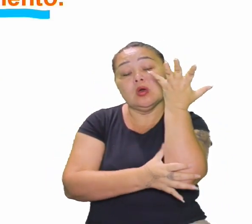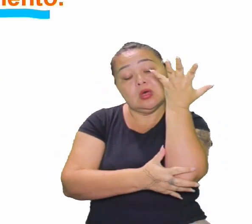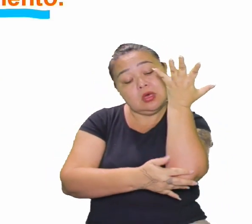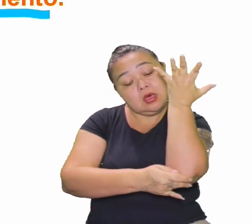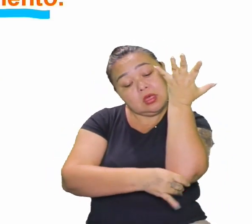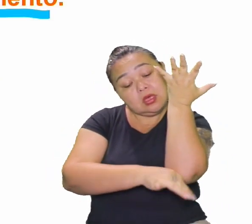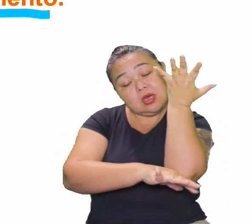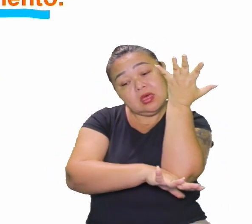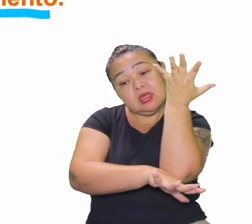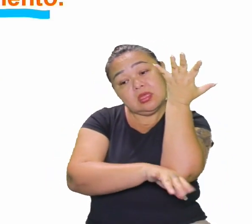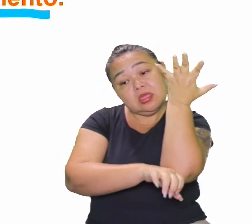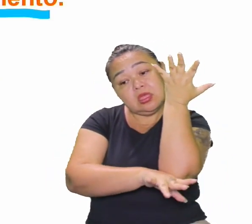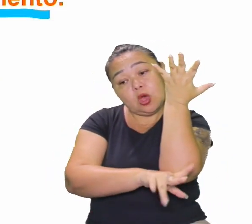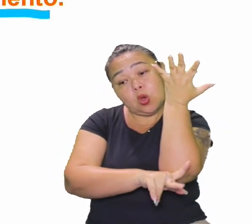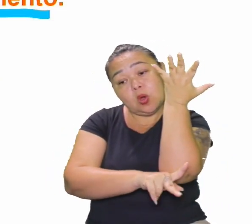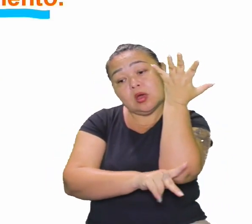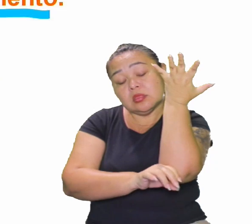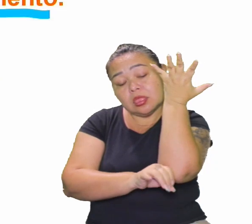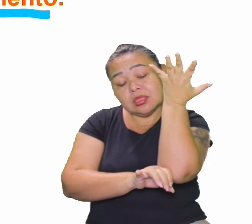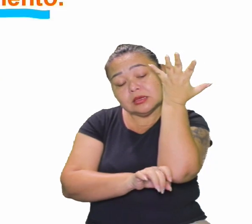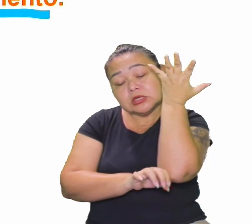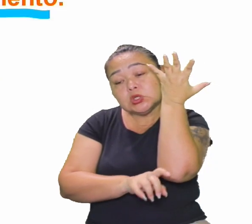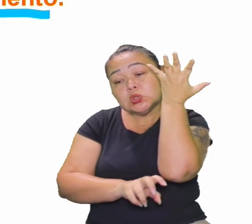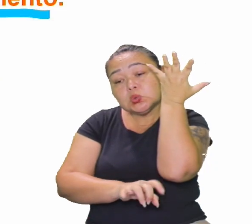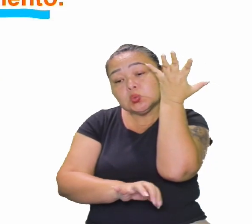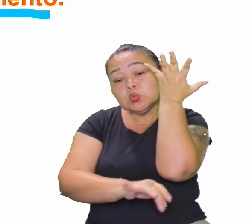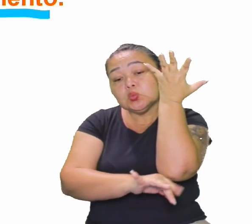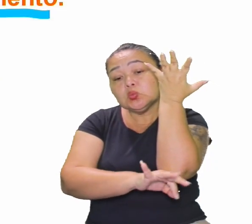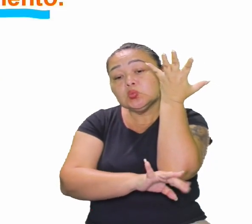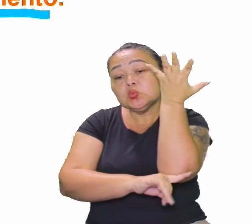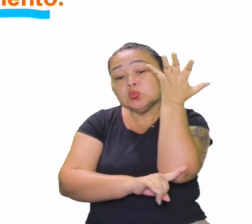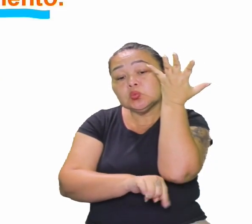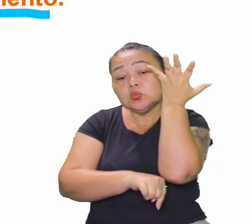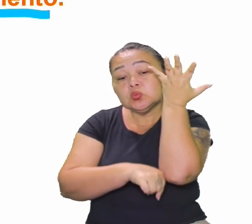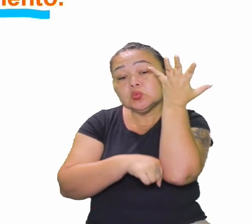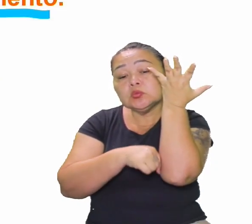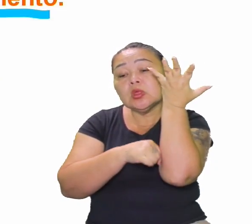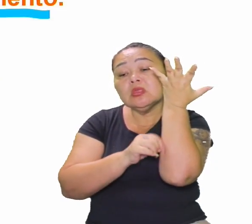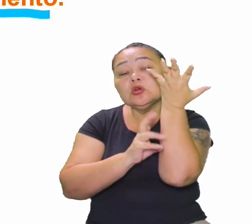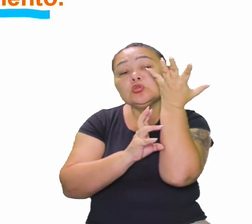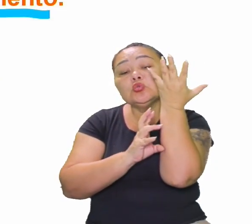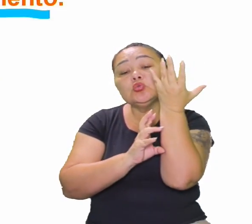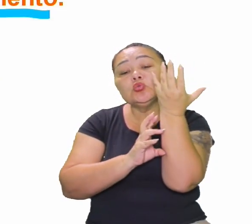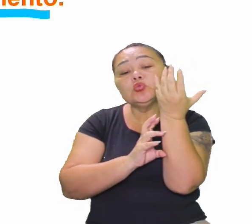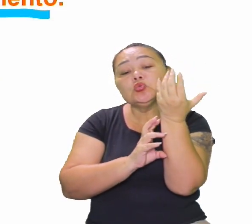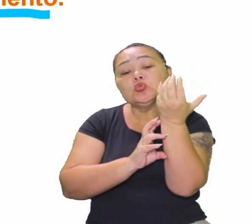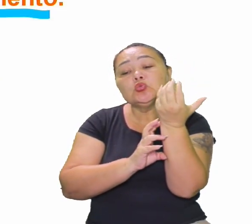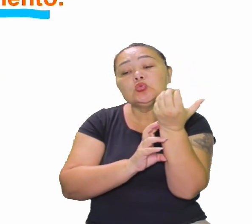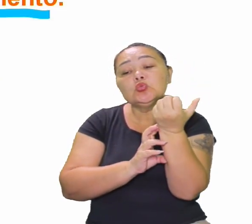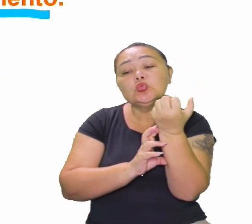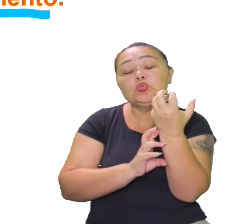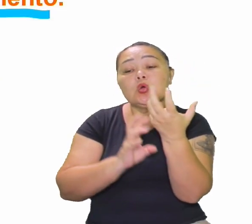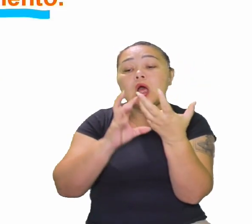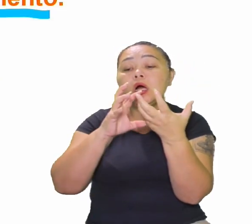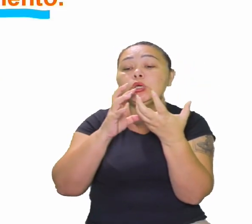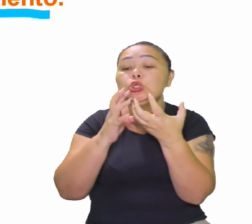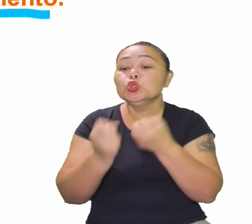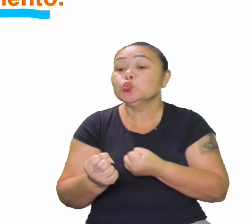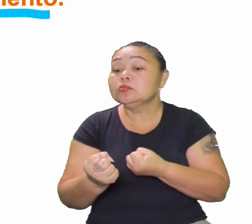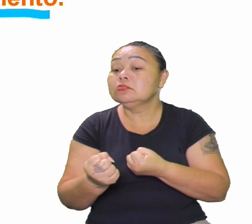e as raízes das plantas, que vão provocar, né? Então, o murchamento e o secamento das folhas.